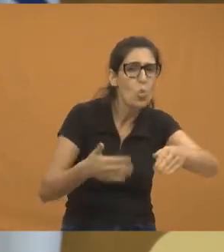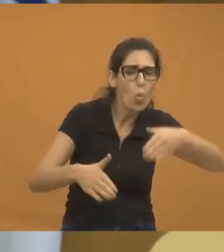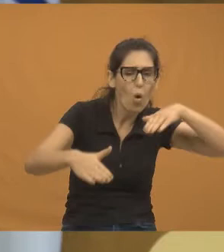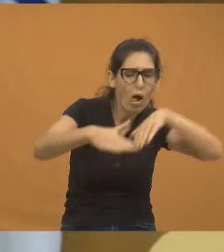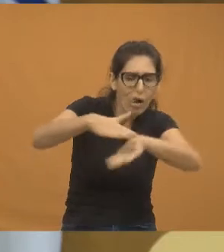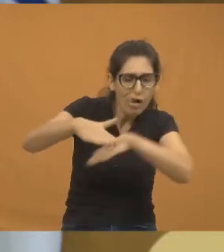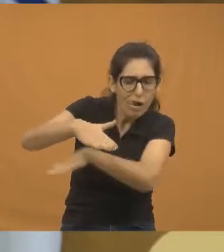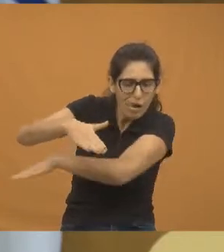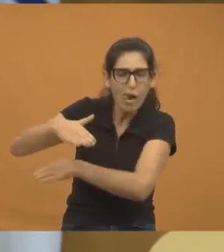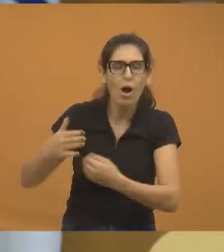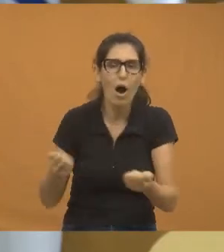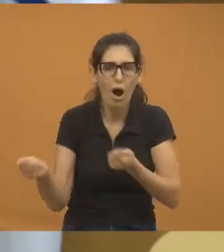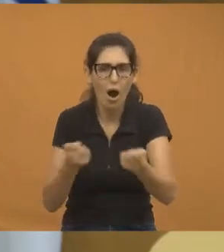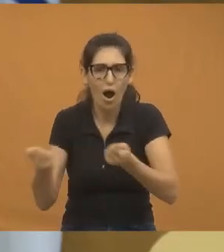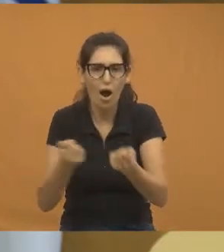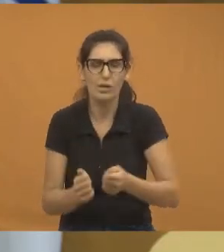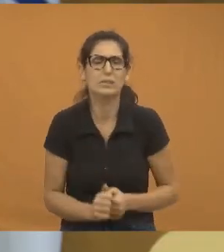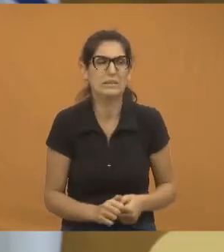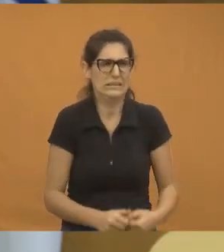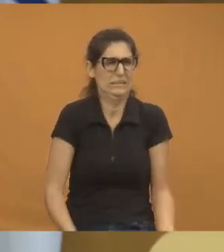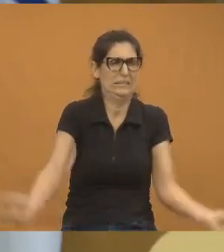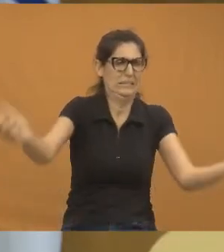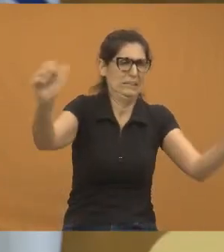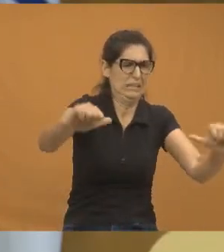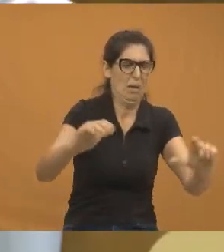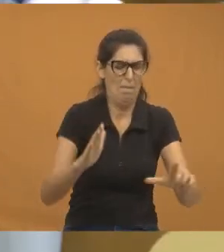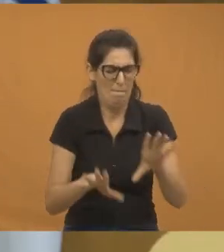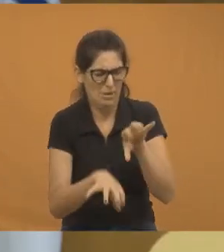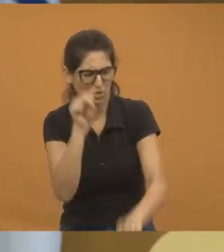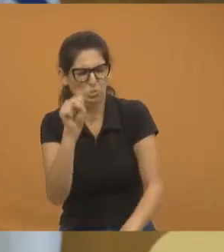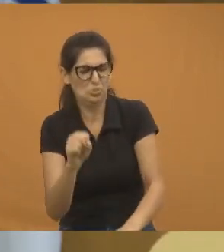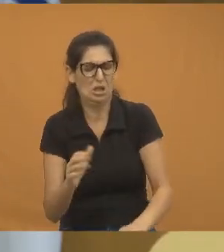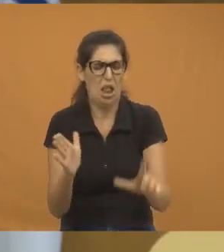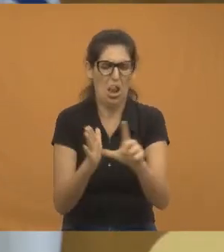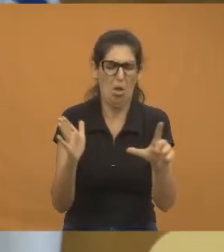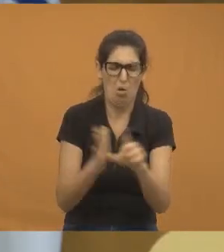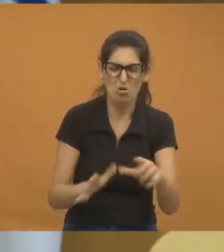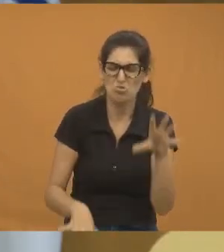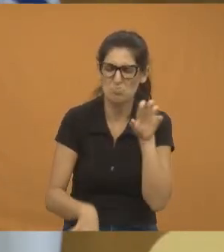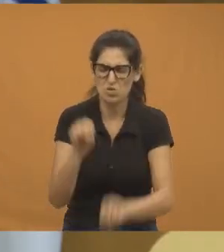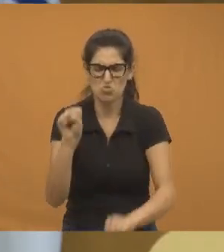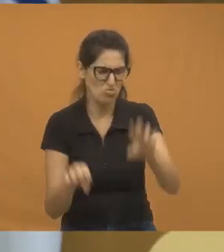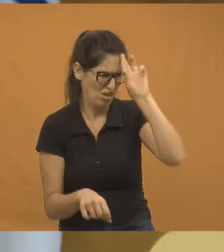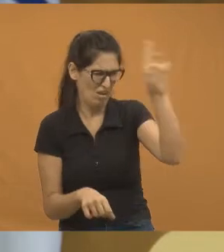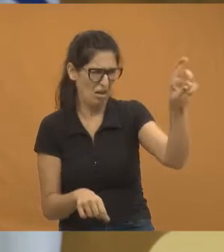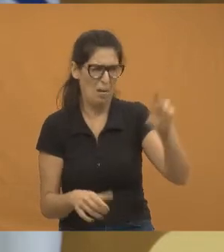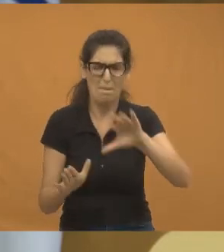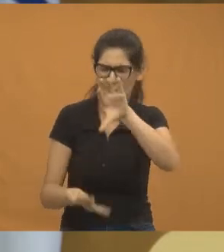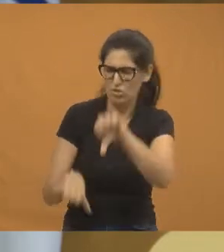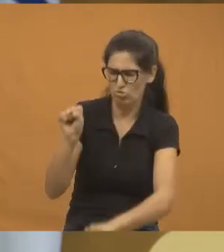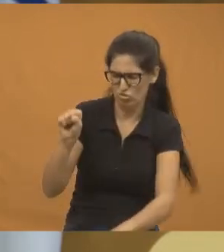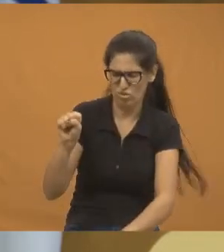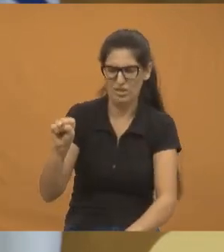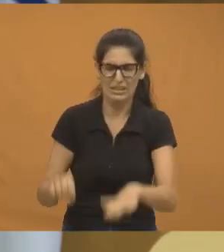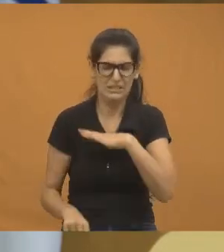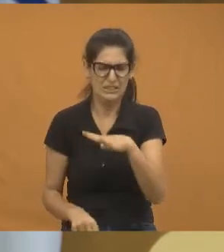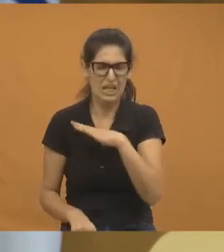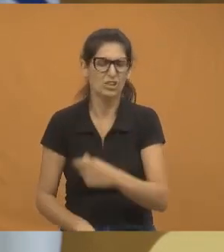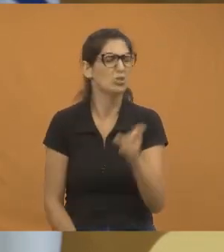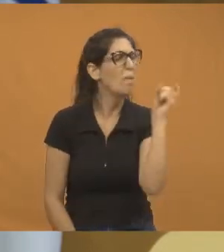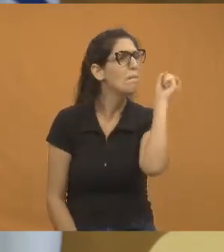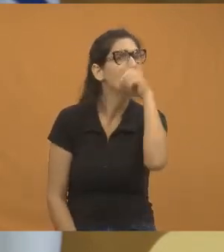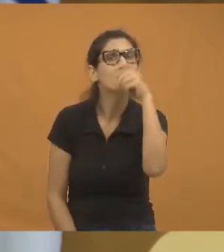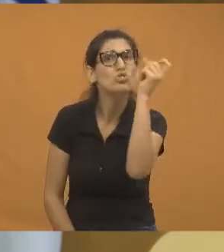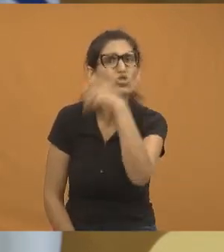dos comerciantes que vai quebrar o comércio que vai prejudicar a cidade que o povo vai comprar a falar mentira isso é papo furado